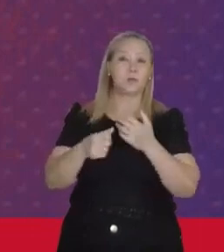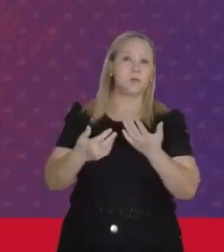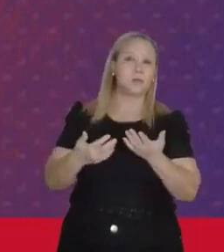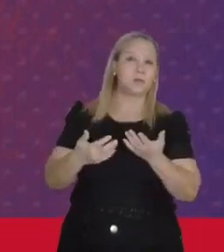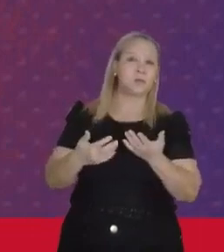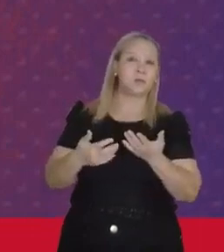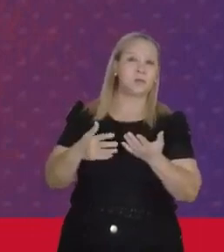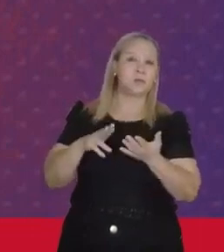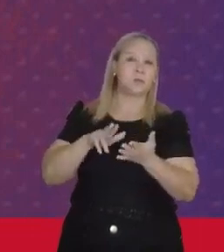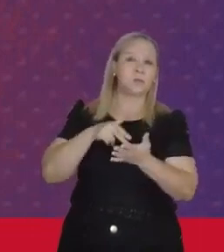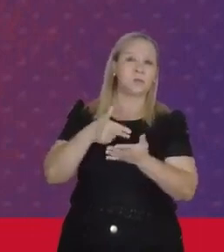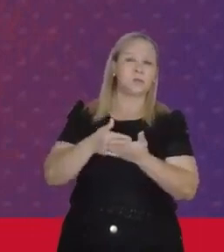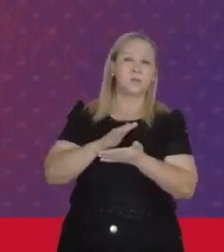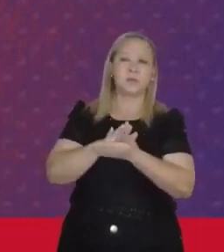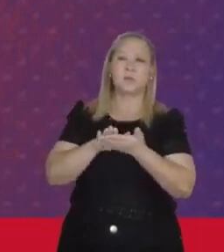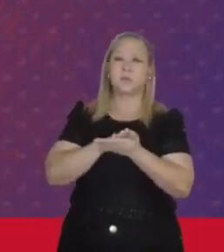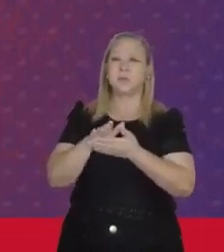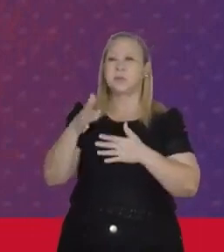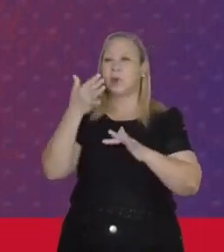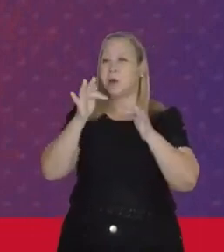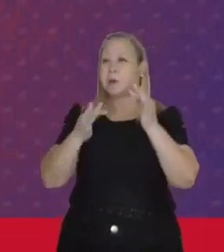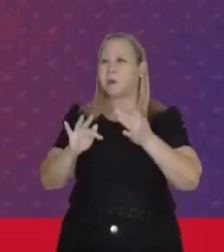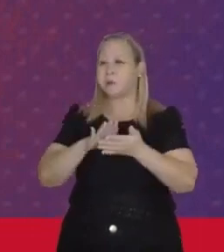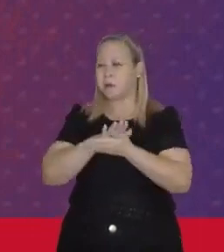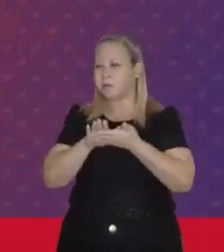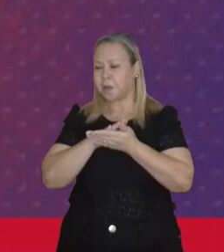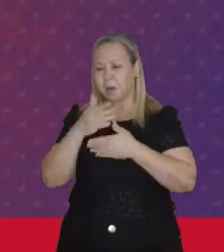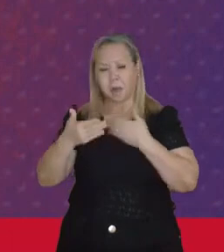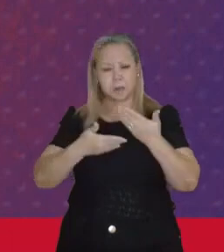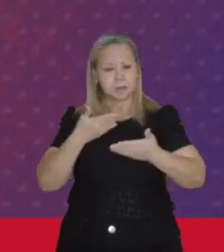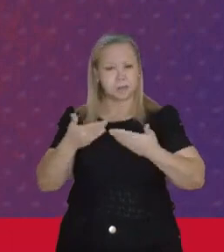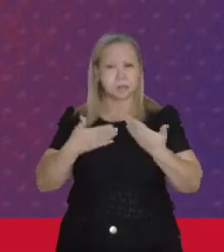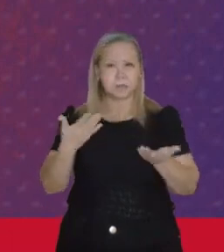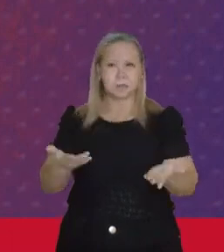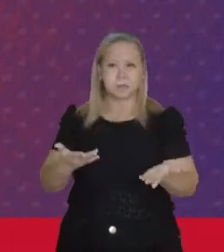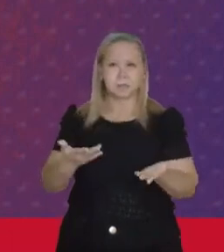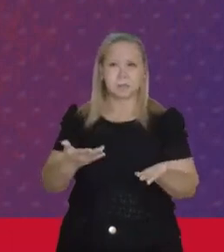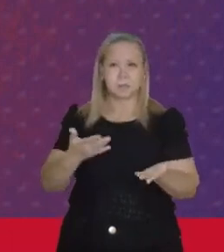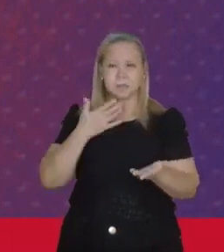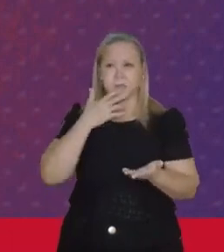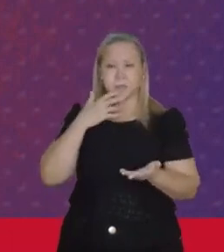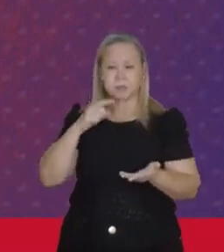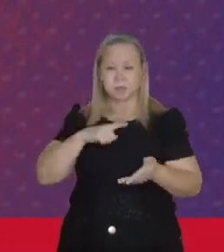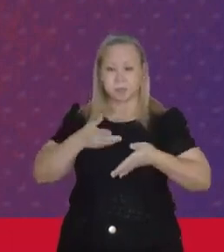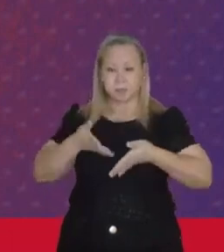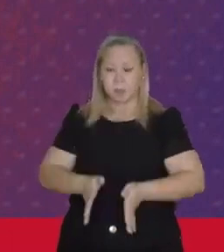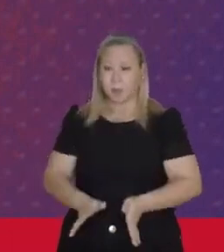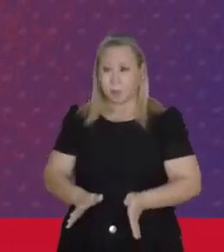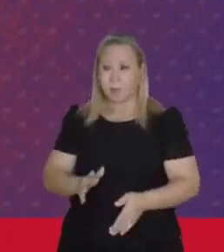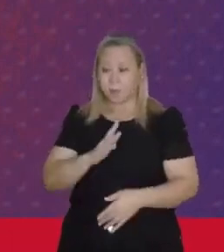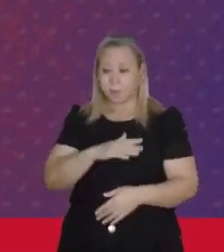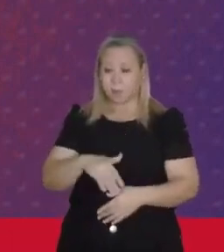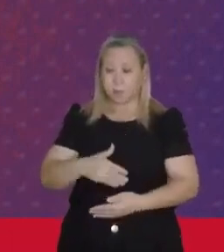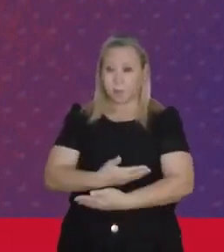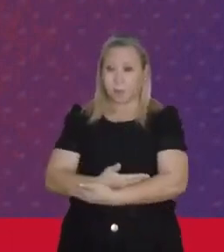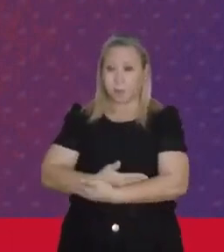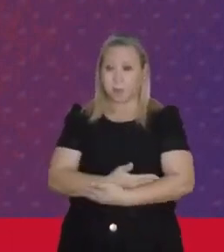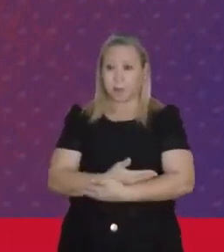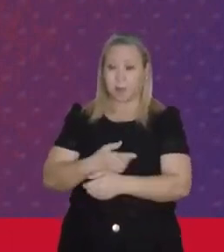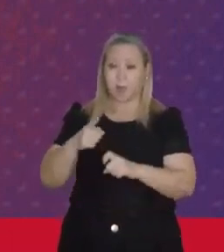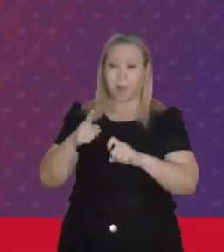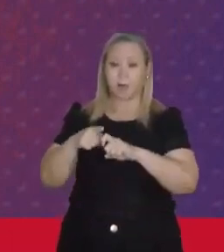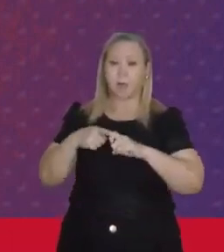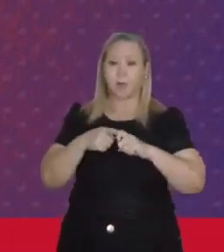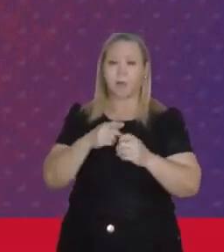tinha nenhuma dor e nem nada com relação, né, a ter o parto da criança. E os